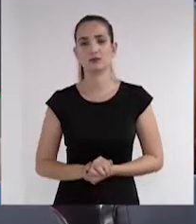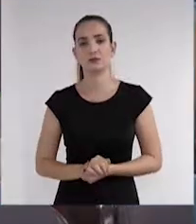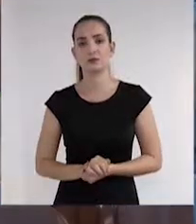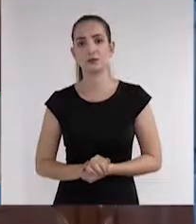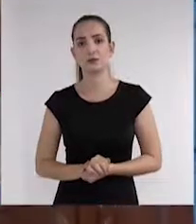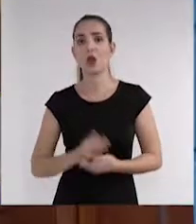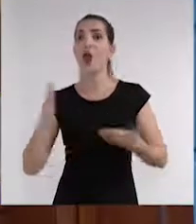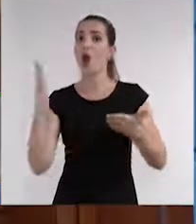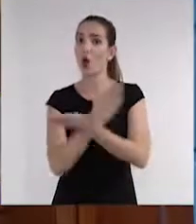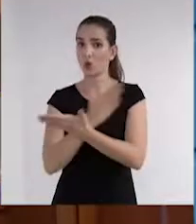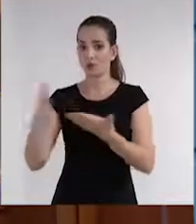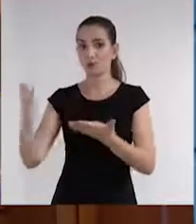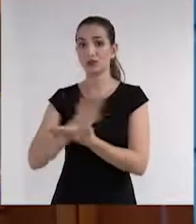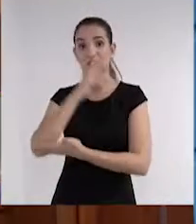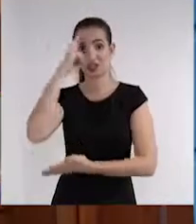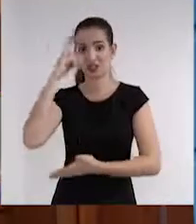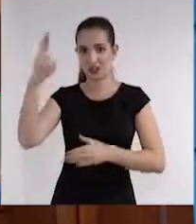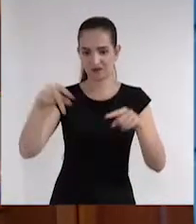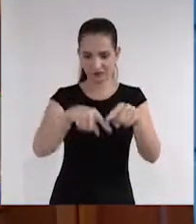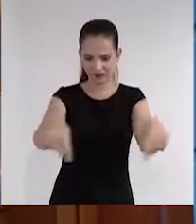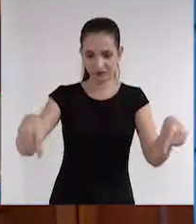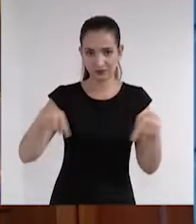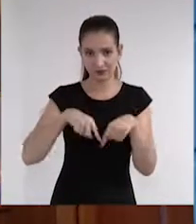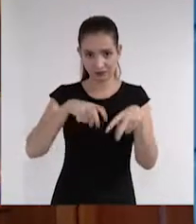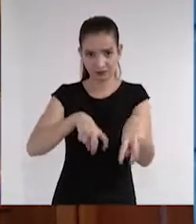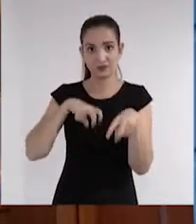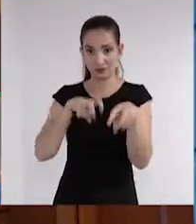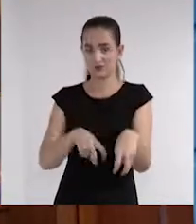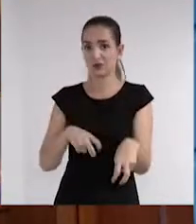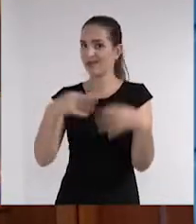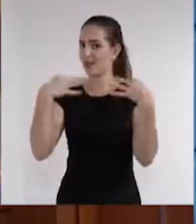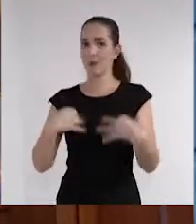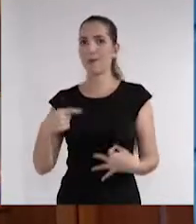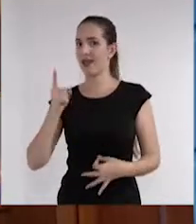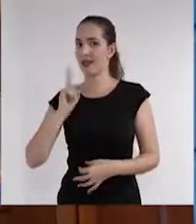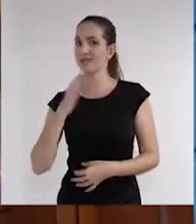que alguns produtores não merecem o que eu estou falando aqui.